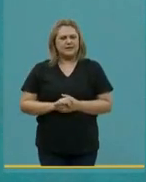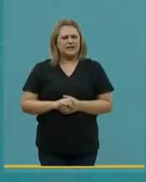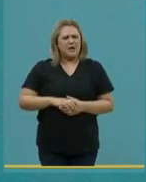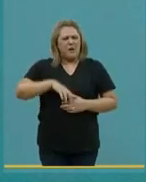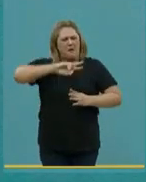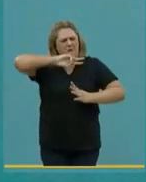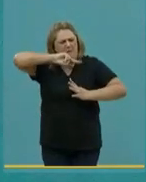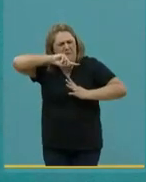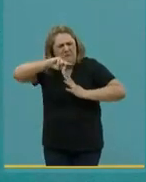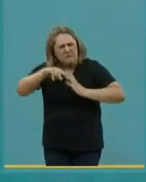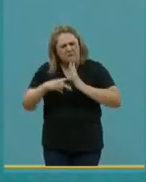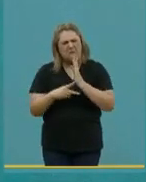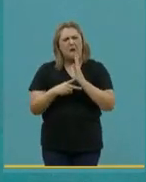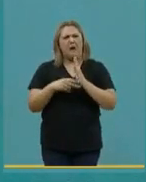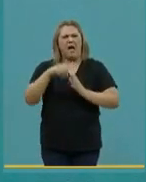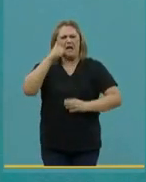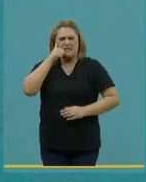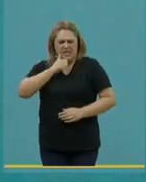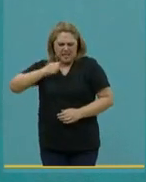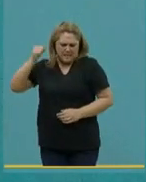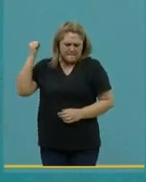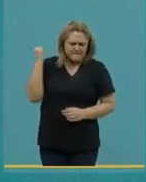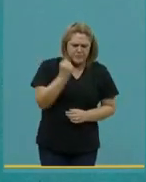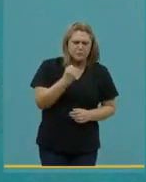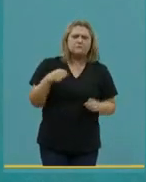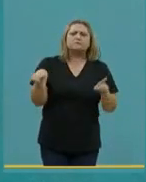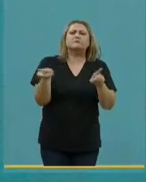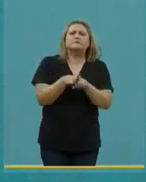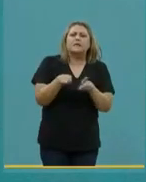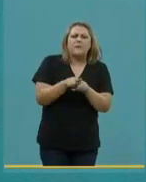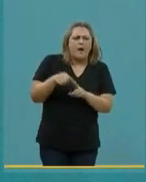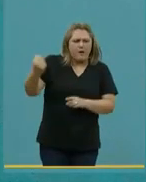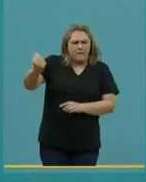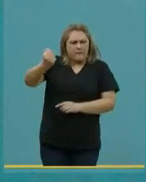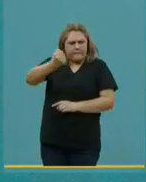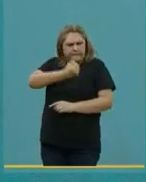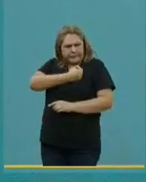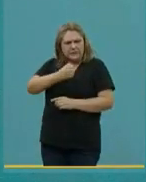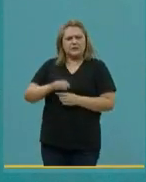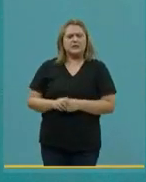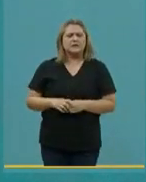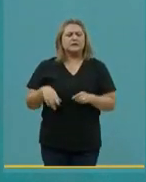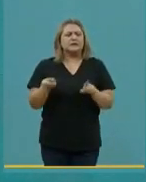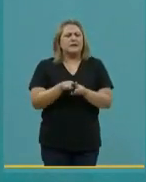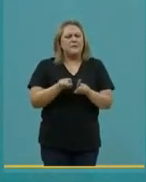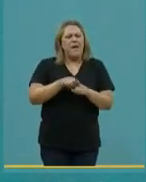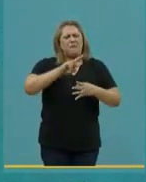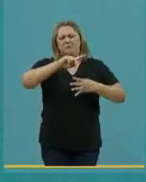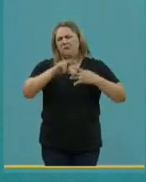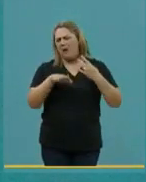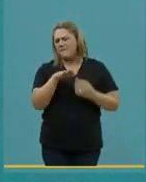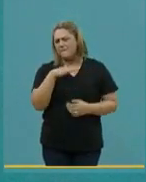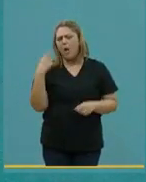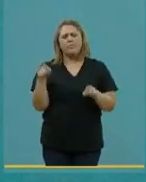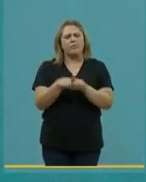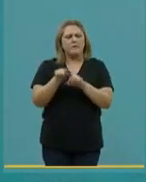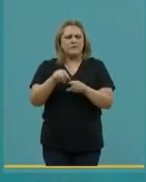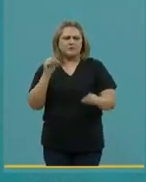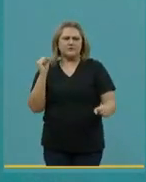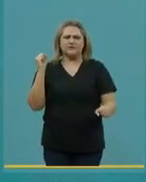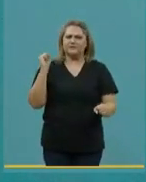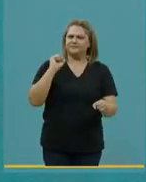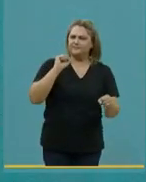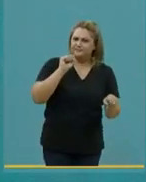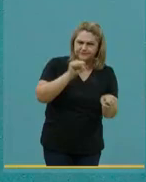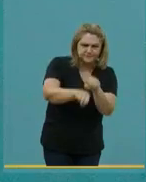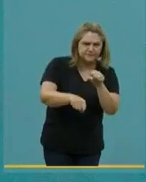547 tentativas de feminicídio e 118 tentativas de homicídio além dos relatos de ver de violência que ultrapassam mais de